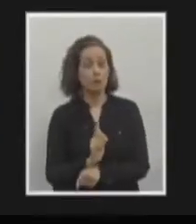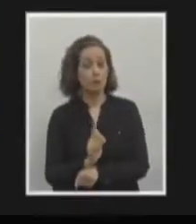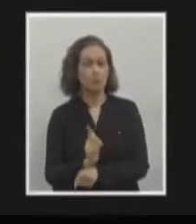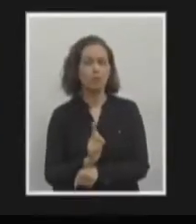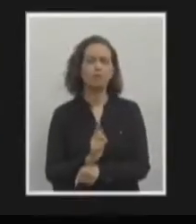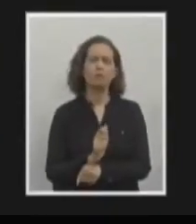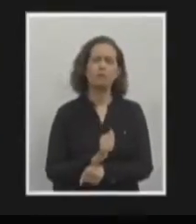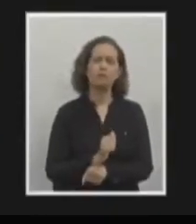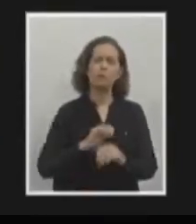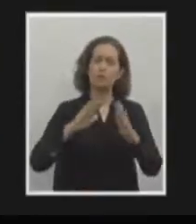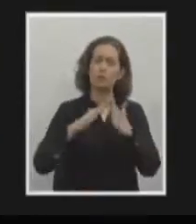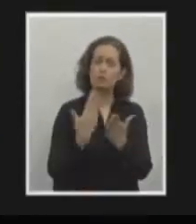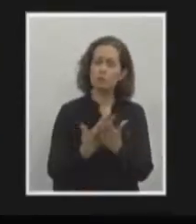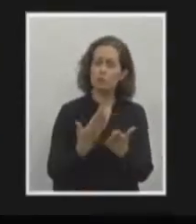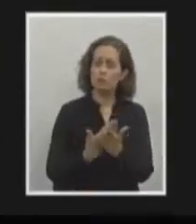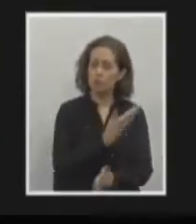Gerais,